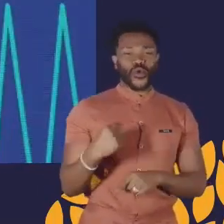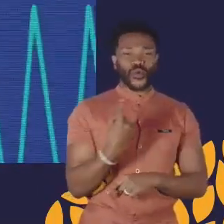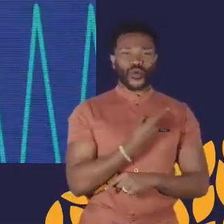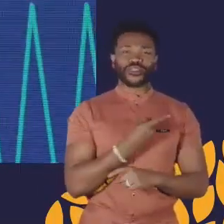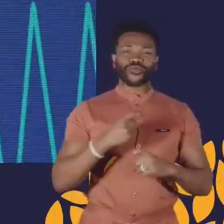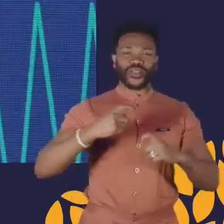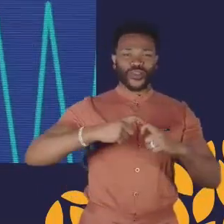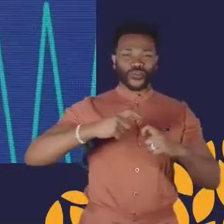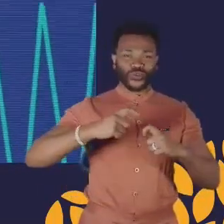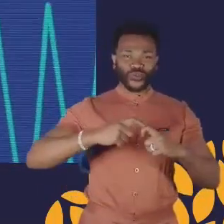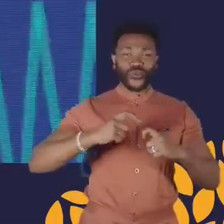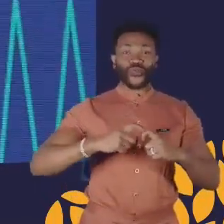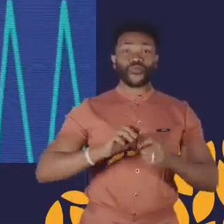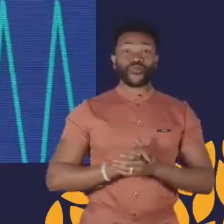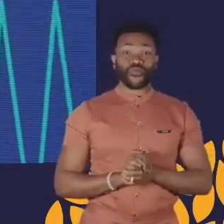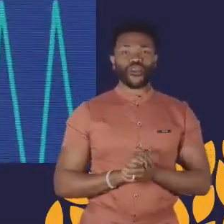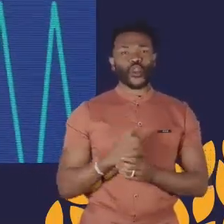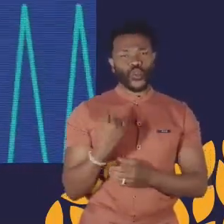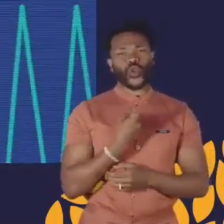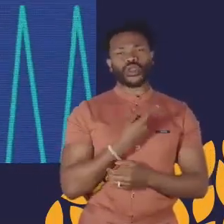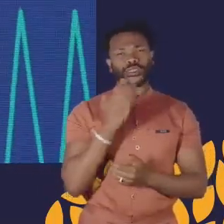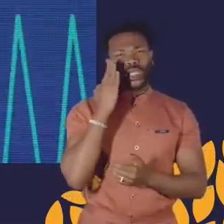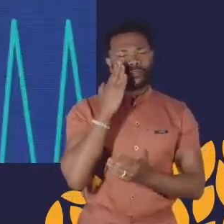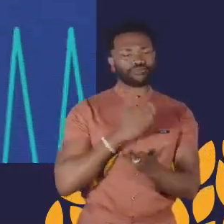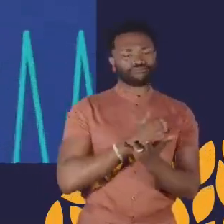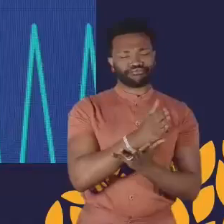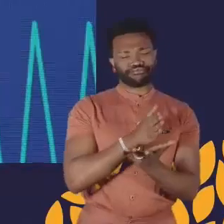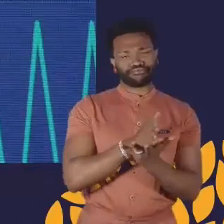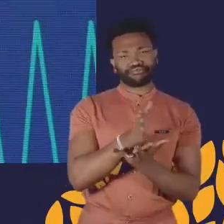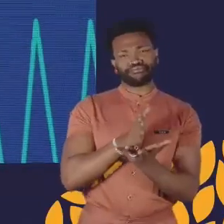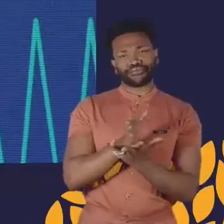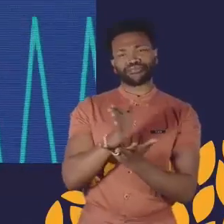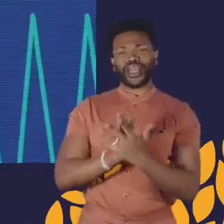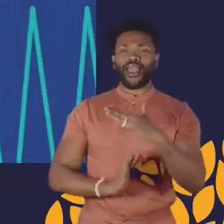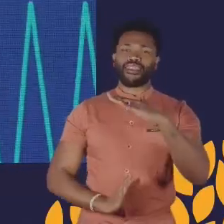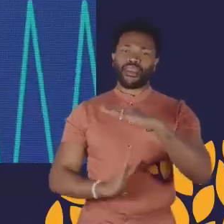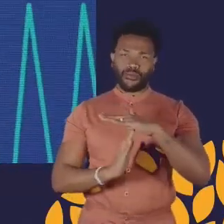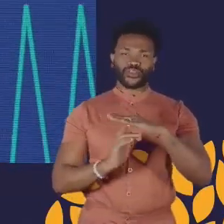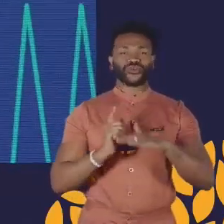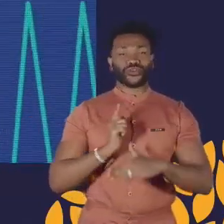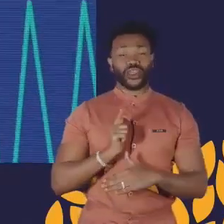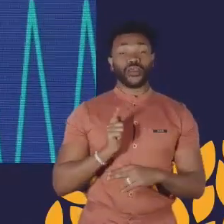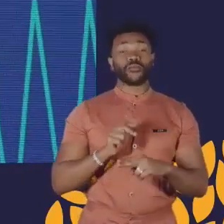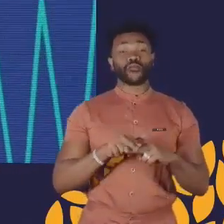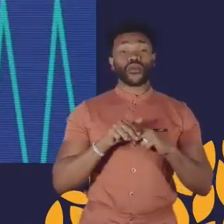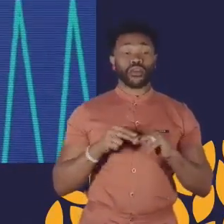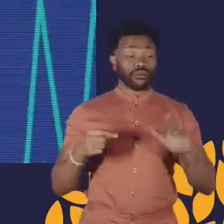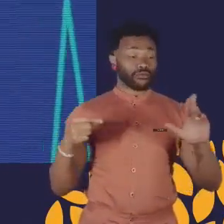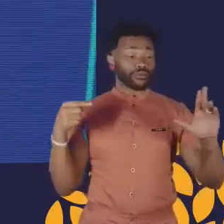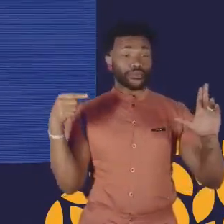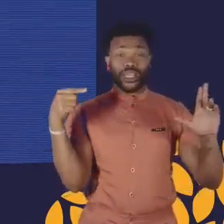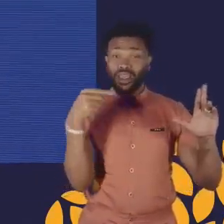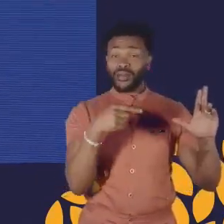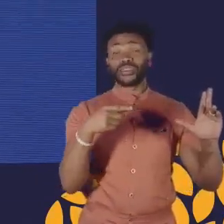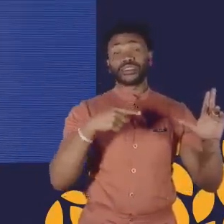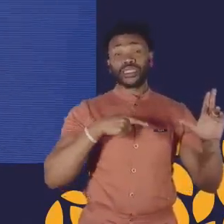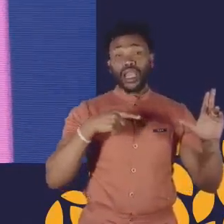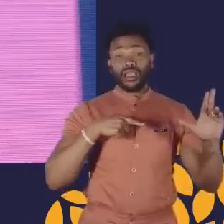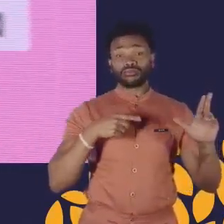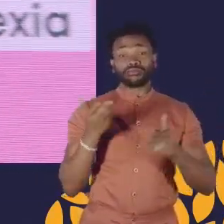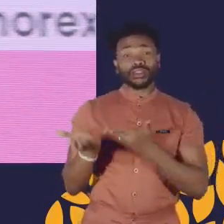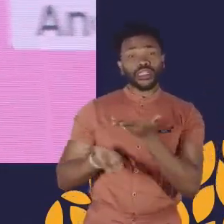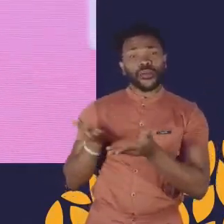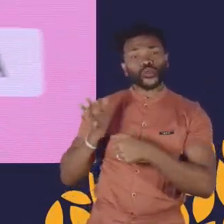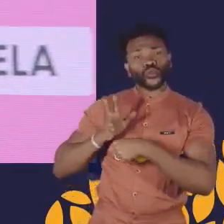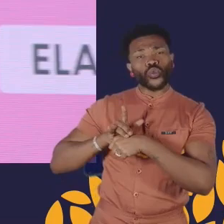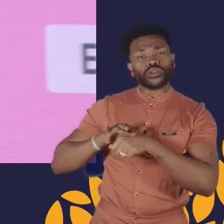médicos. Nosso leque, a gente sabe que muitas vezes é restrito. E por que a cannabis atua em tantas